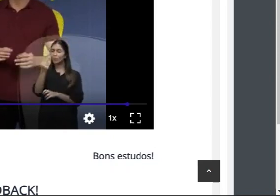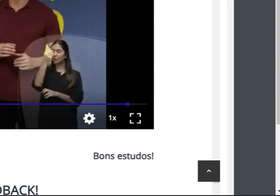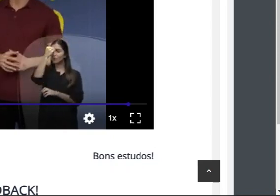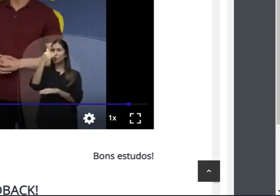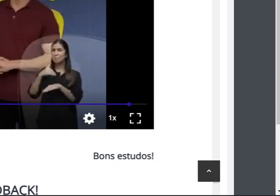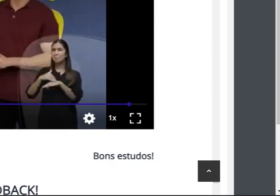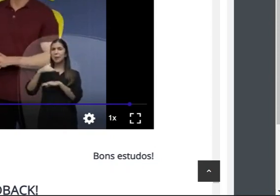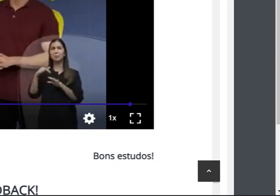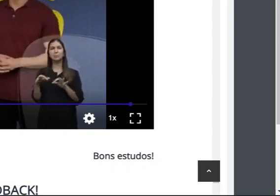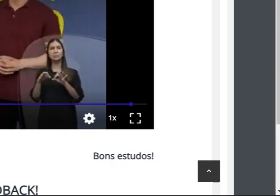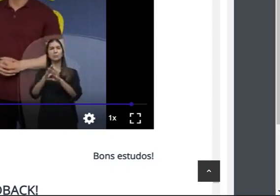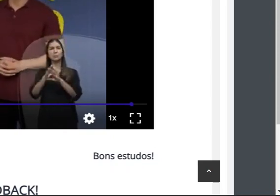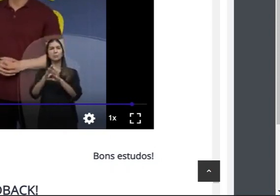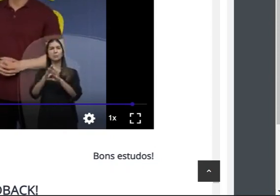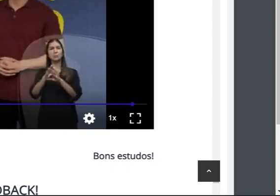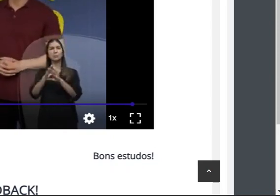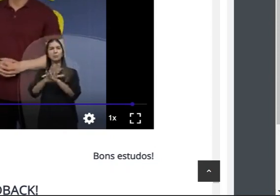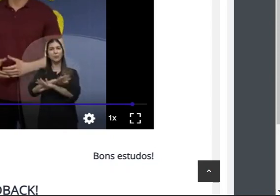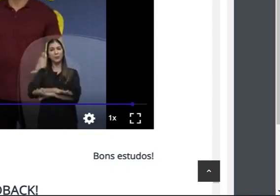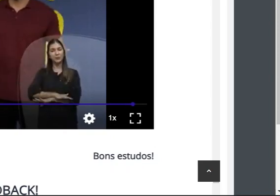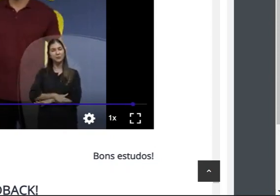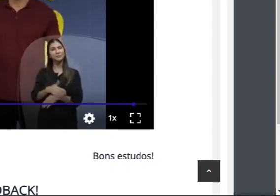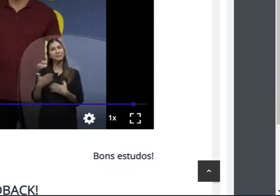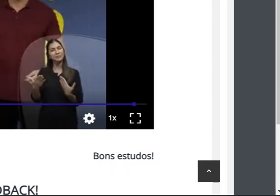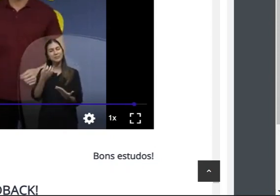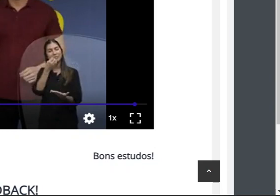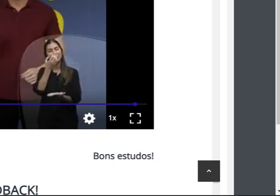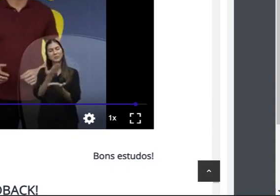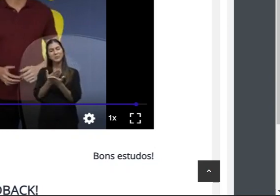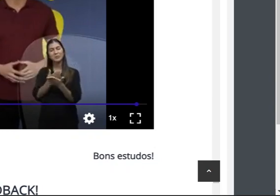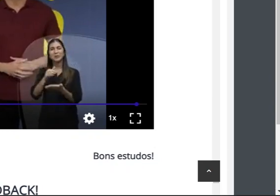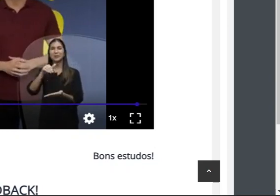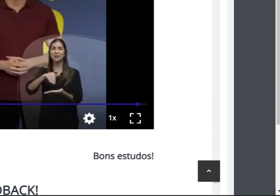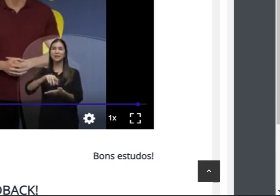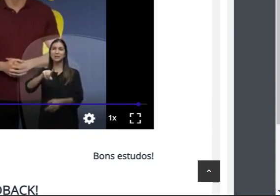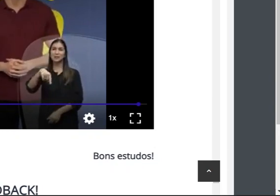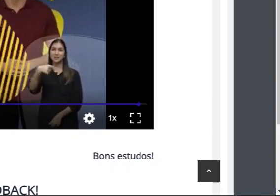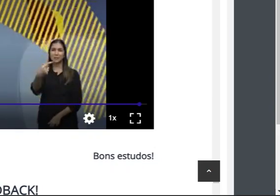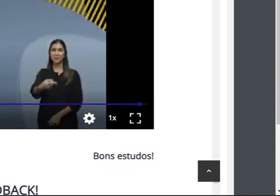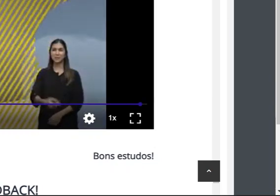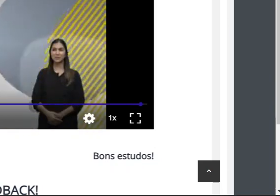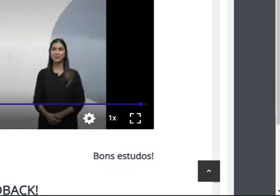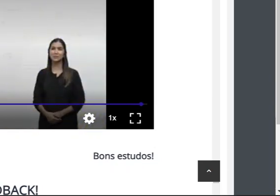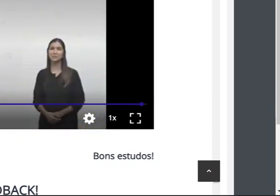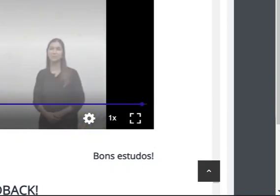vez mais preparado. Então, bons estudos e até a próxima!